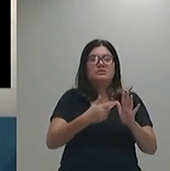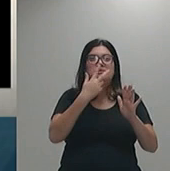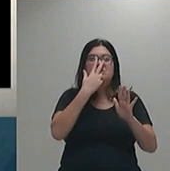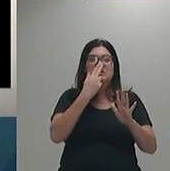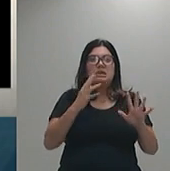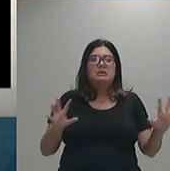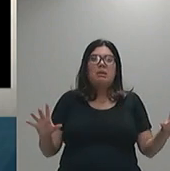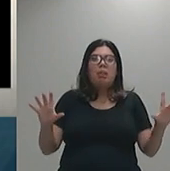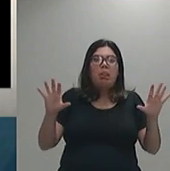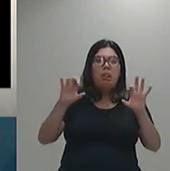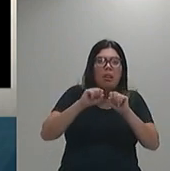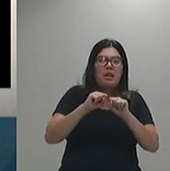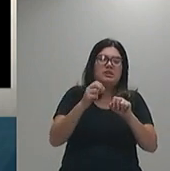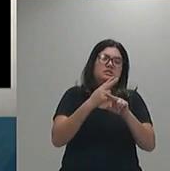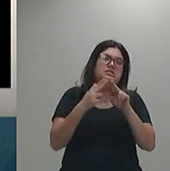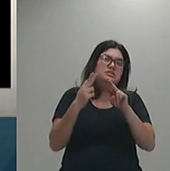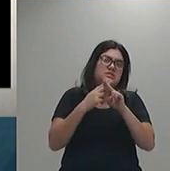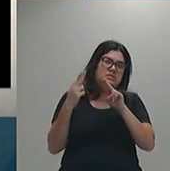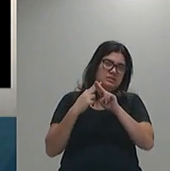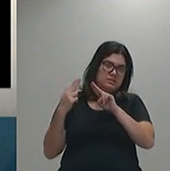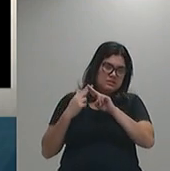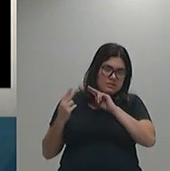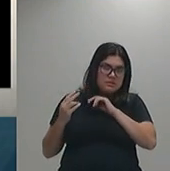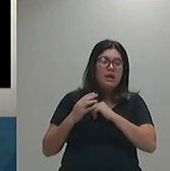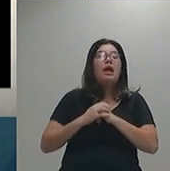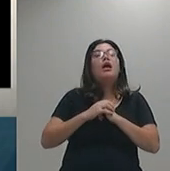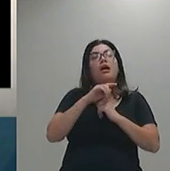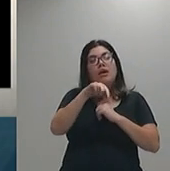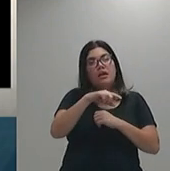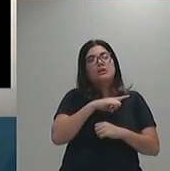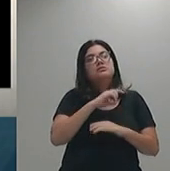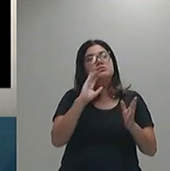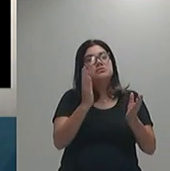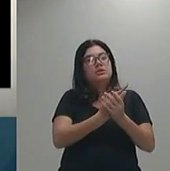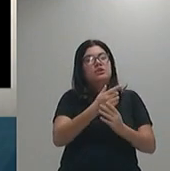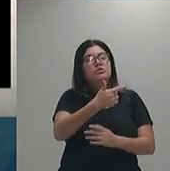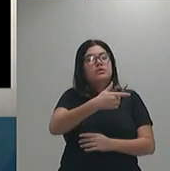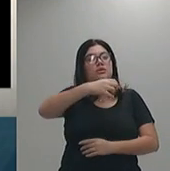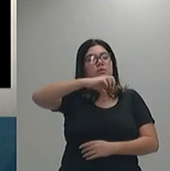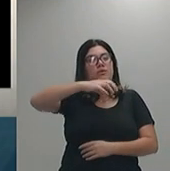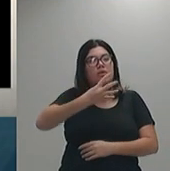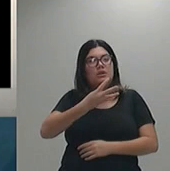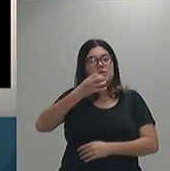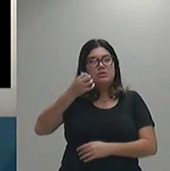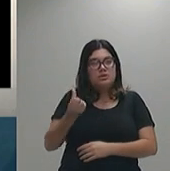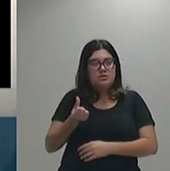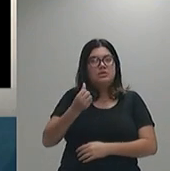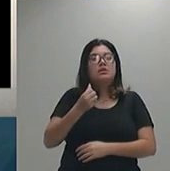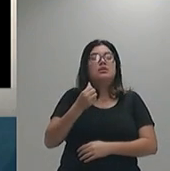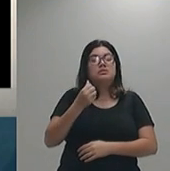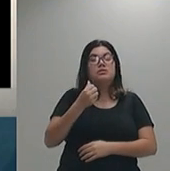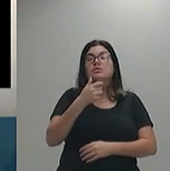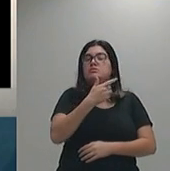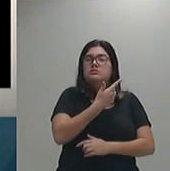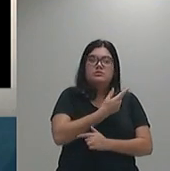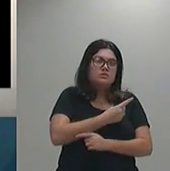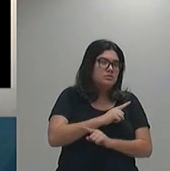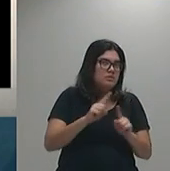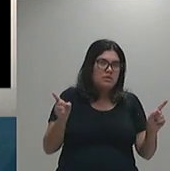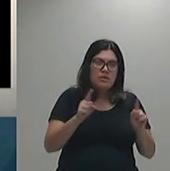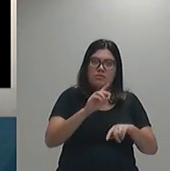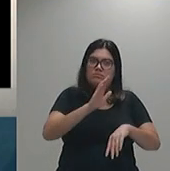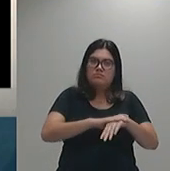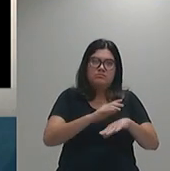seus ministros a propositura da ação prevista no artigo há 36 da Lei das S A não depende de